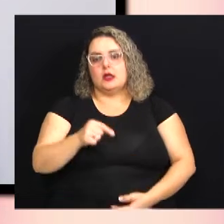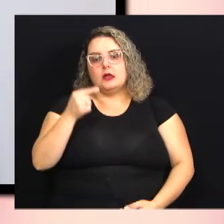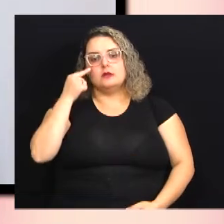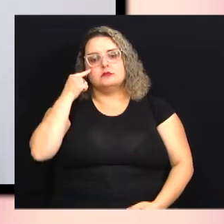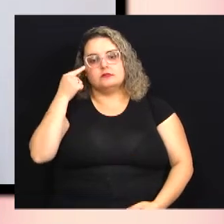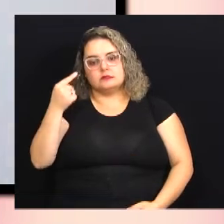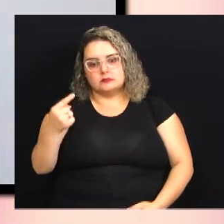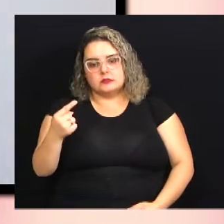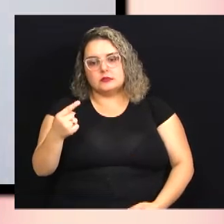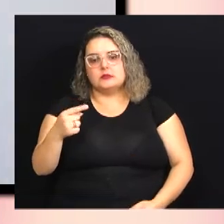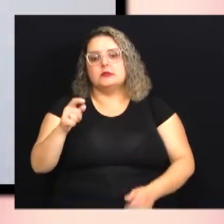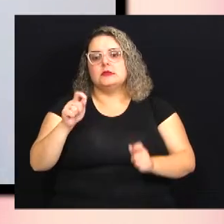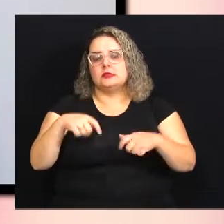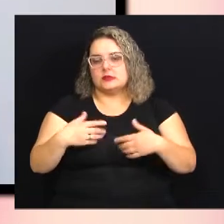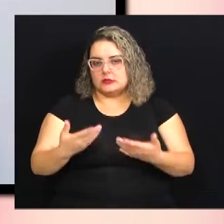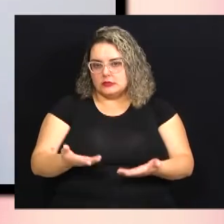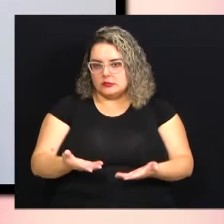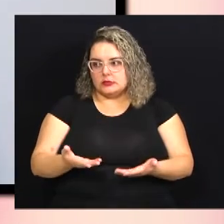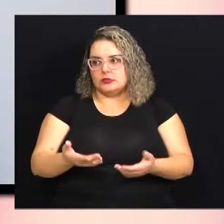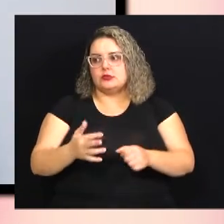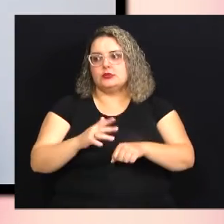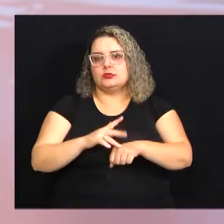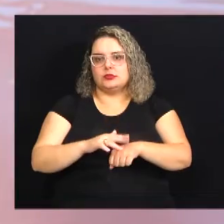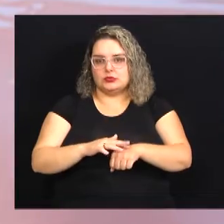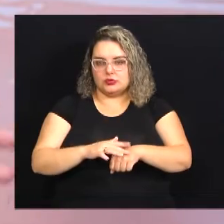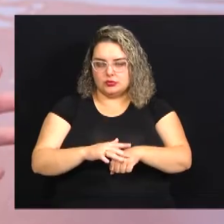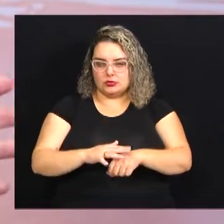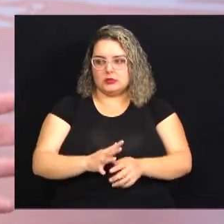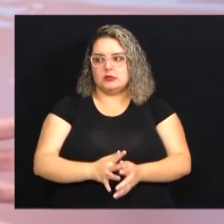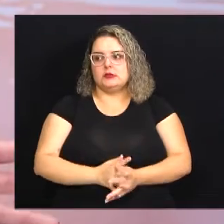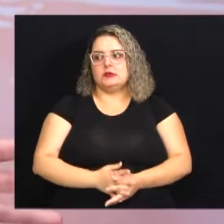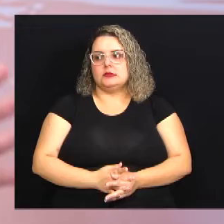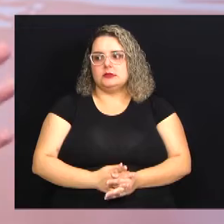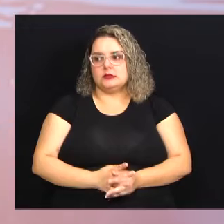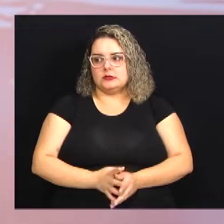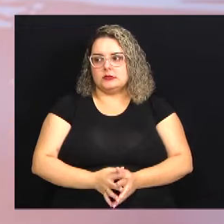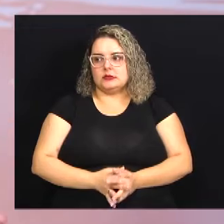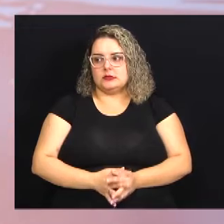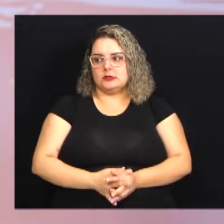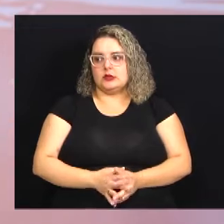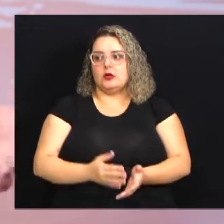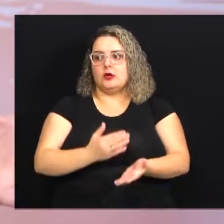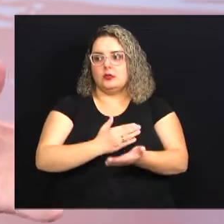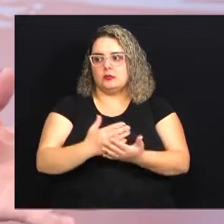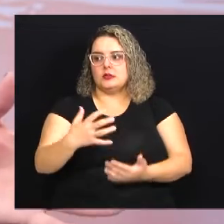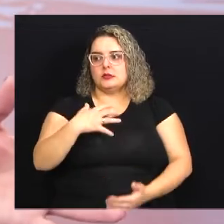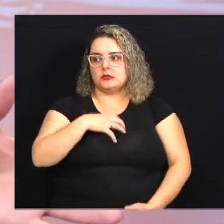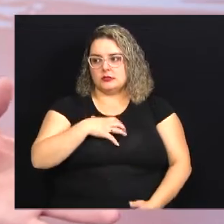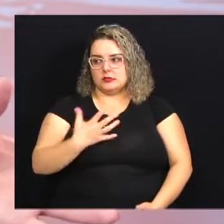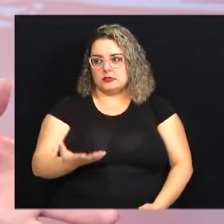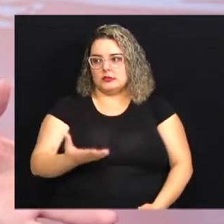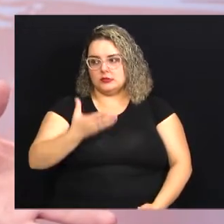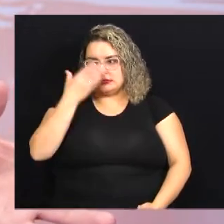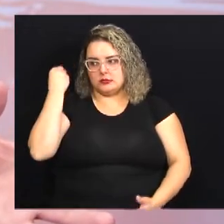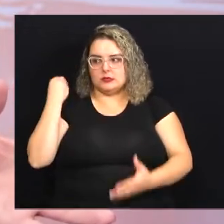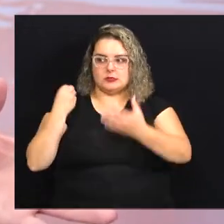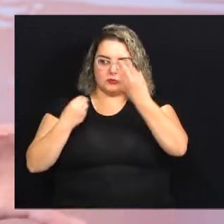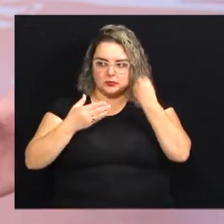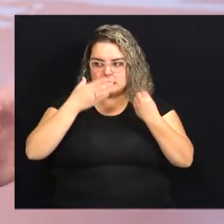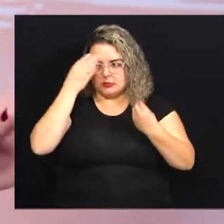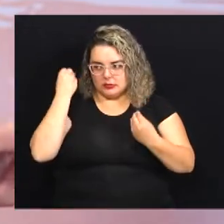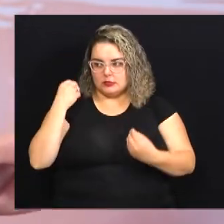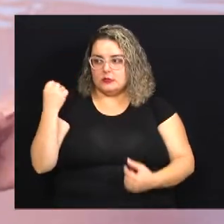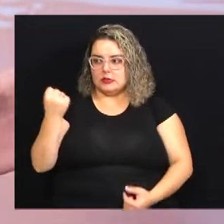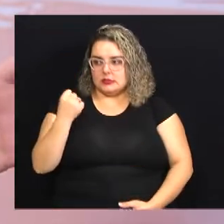nessa hipótese de patologia. Começaram aí esses sintomas, esses esquecimentos aí mais